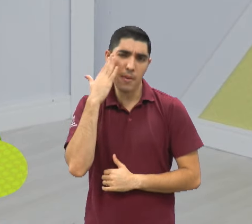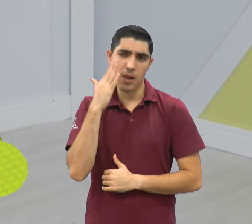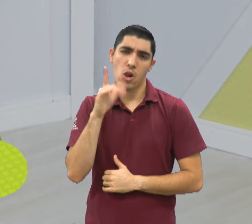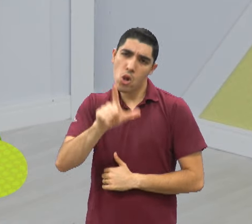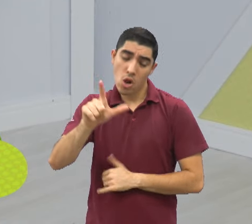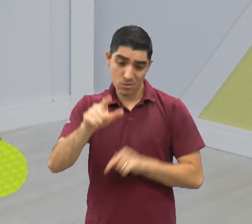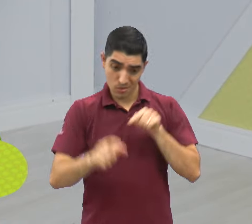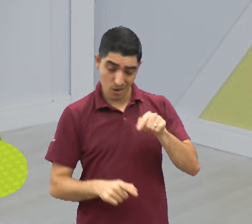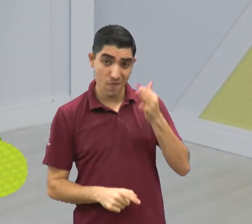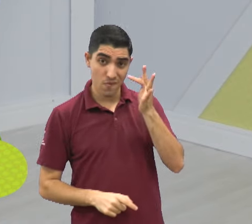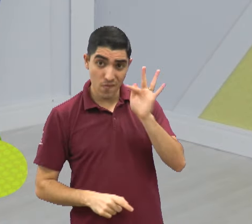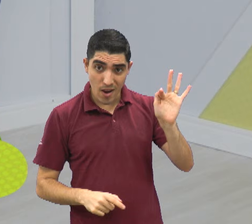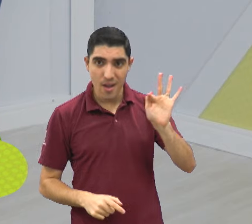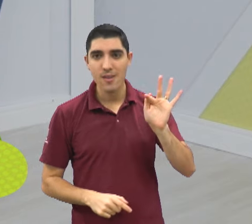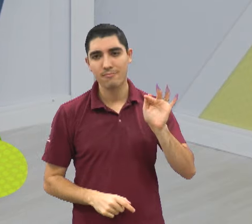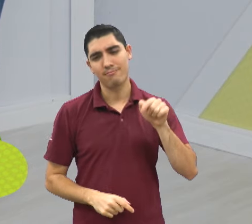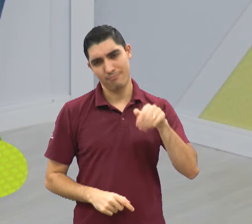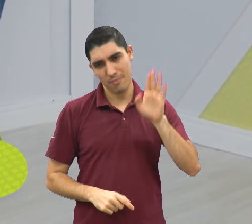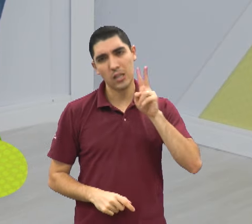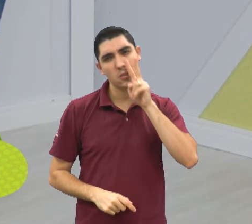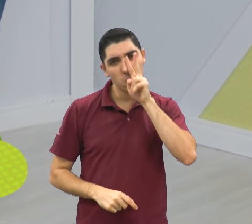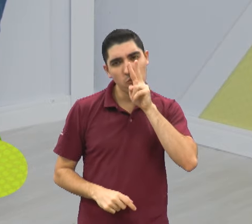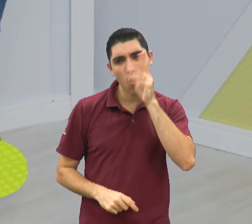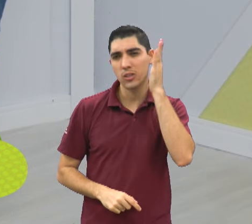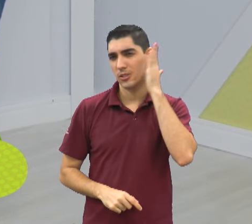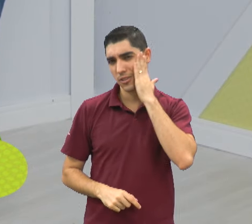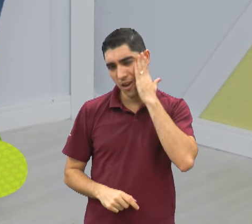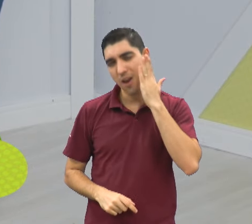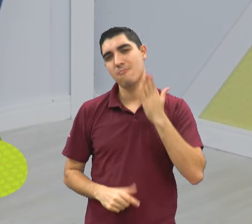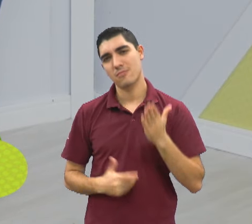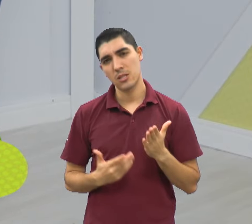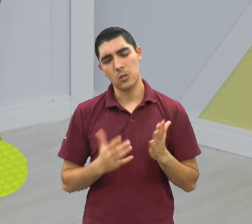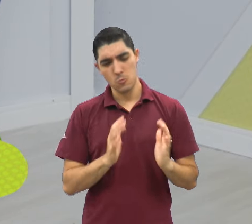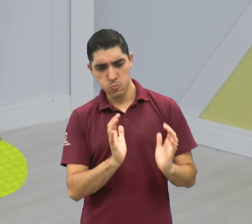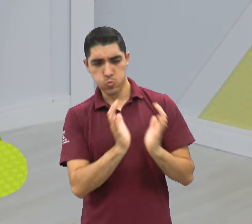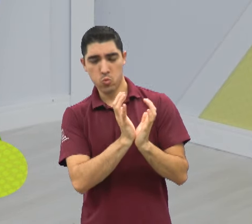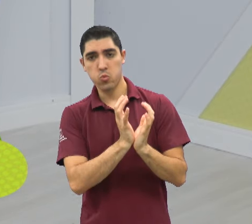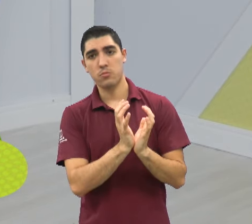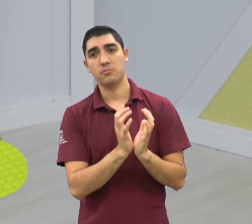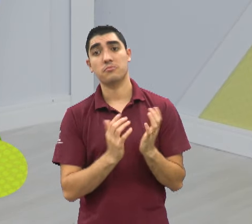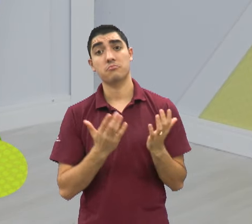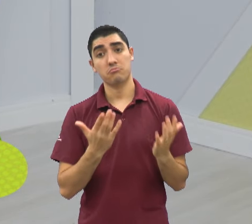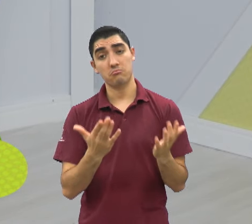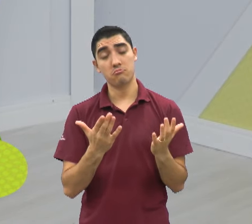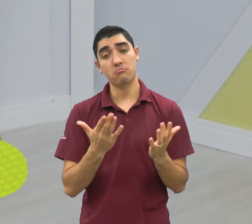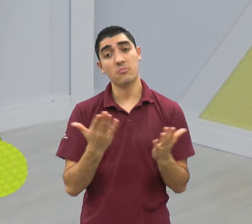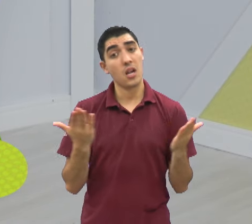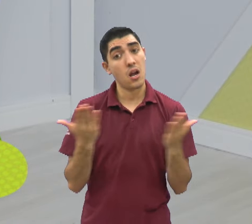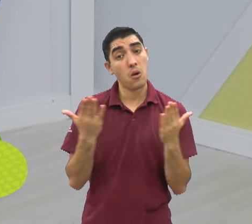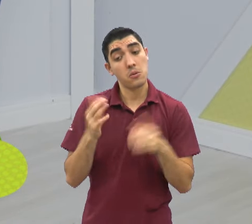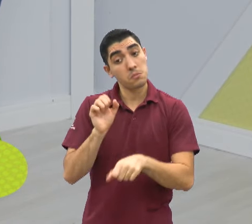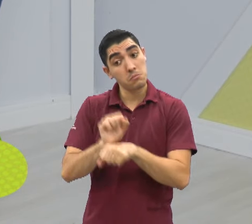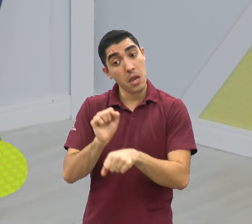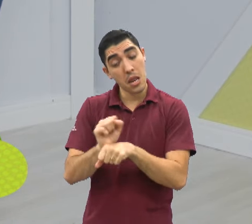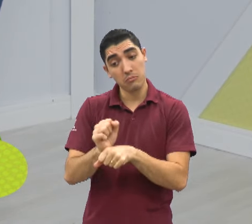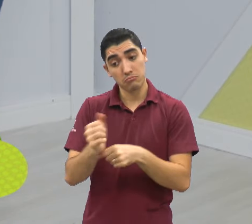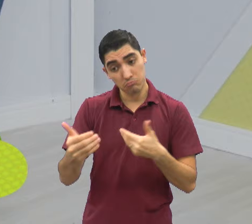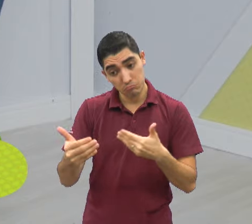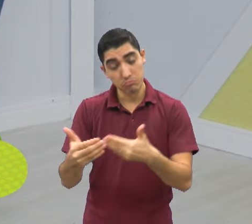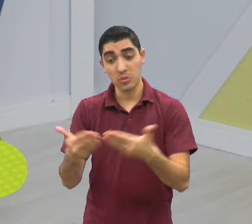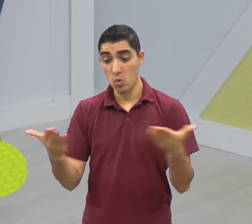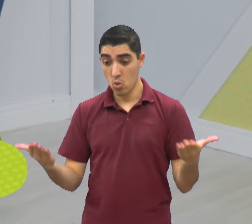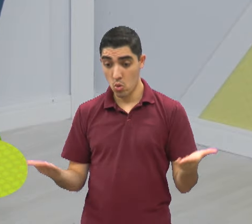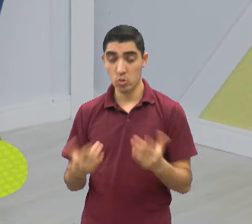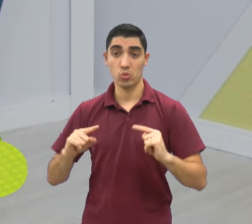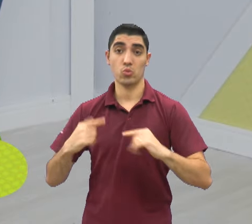Franca acaba sendo melhor que a equipe do São José e agora tudo vai ser decidido dentro dos 40 minutos, se não